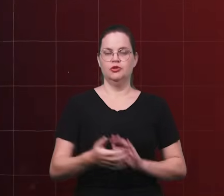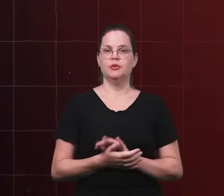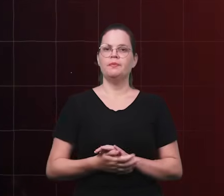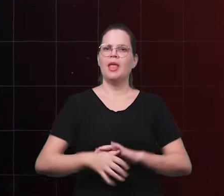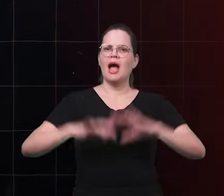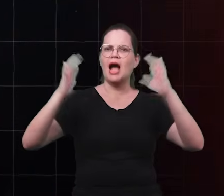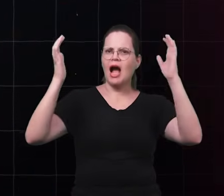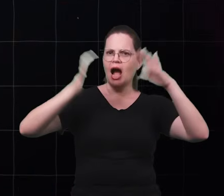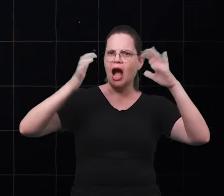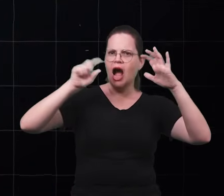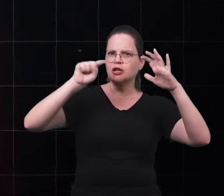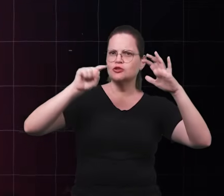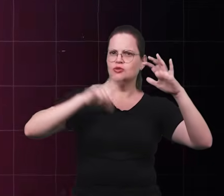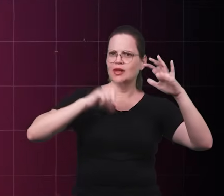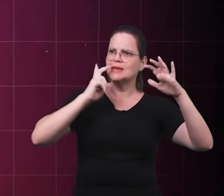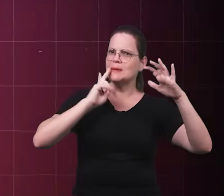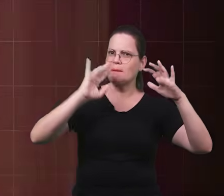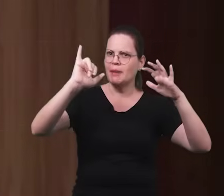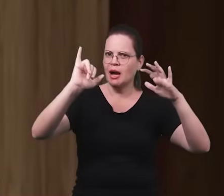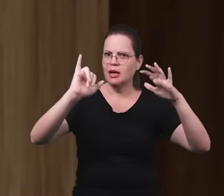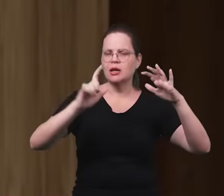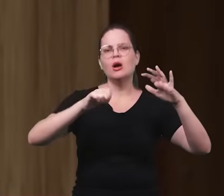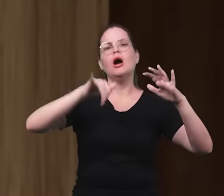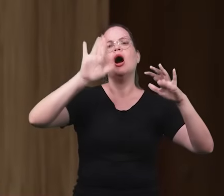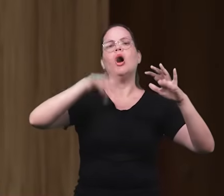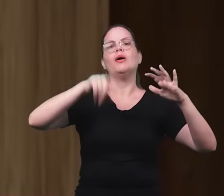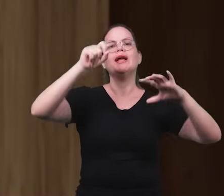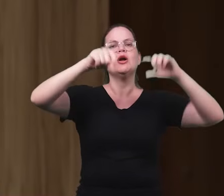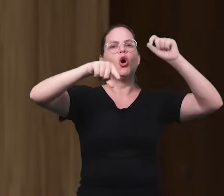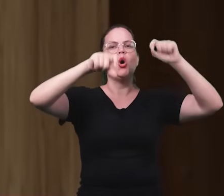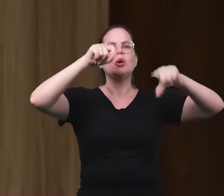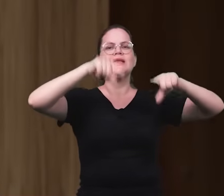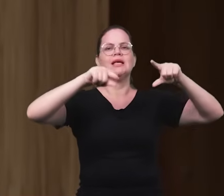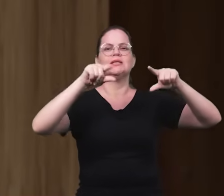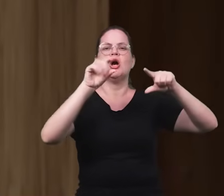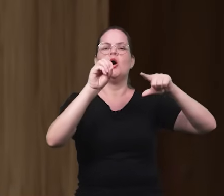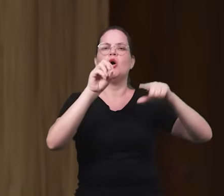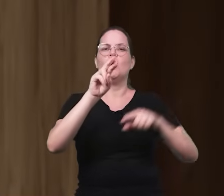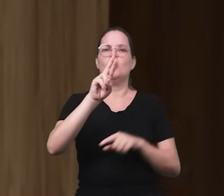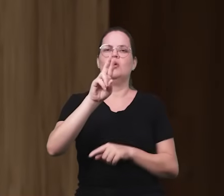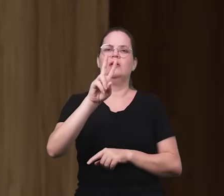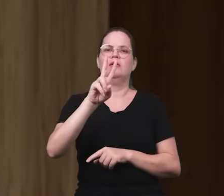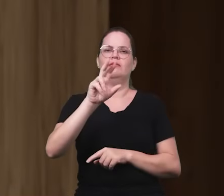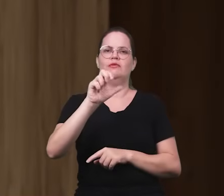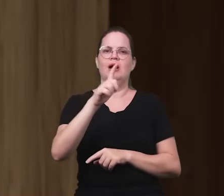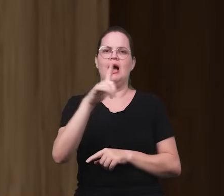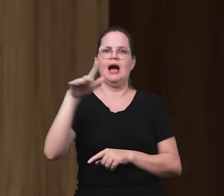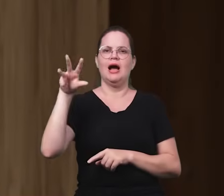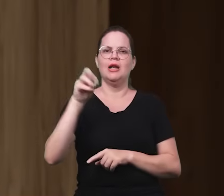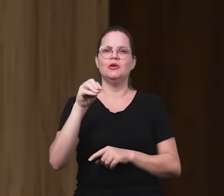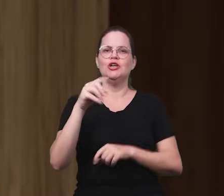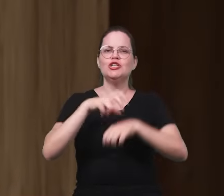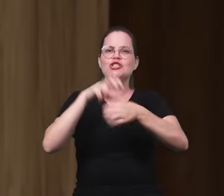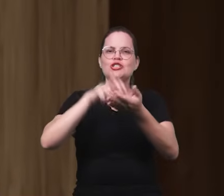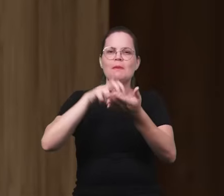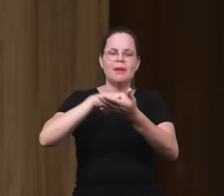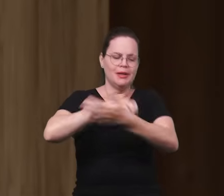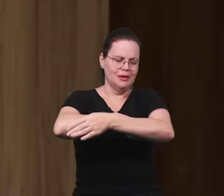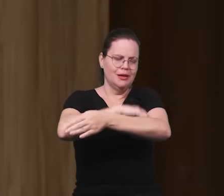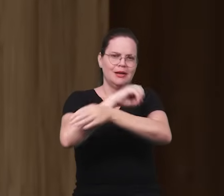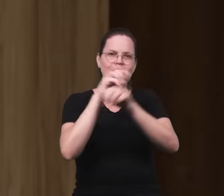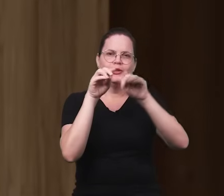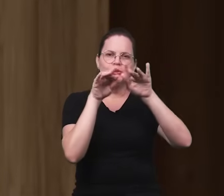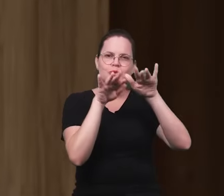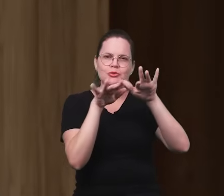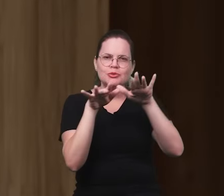pai? Ou quem gera as gotas do orvalho? As gotas do orvalho são fundamentais nas plantações, a gente já disse isso. Uhum.